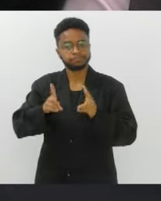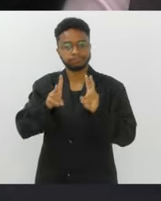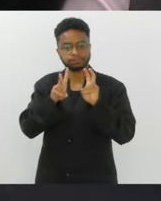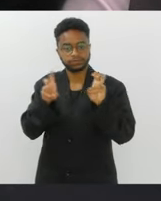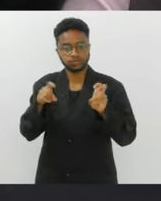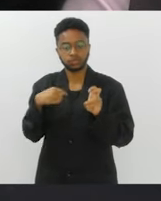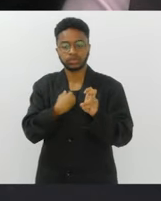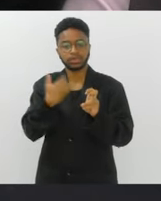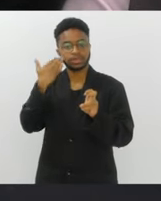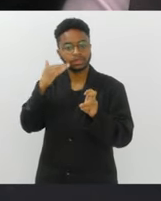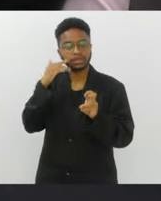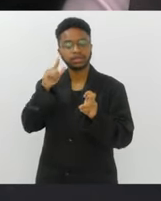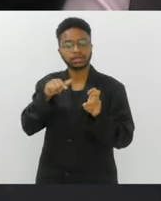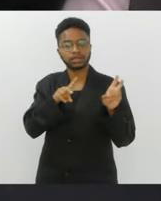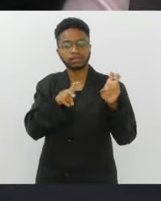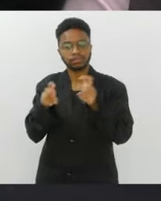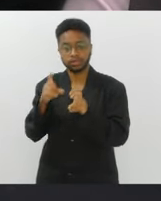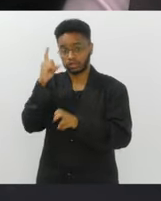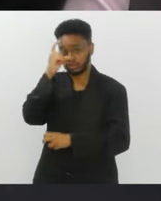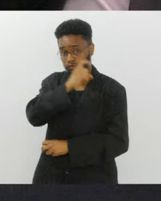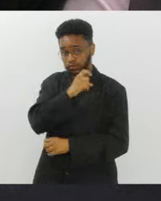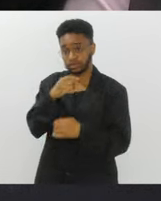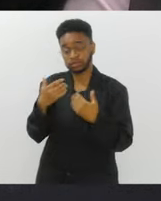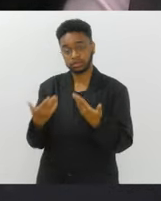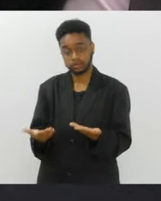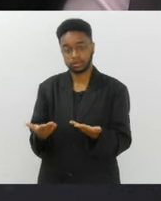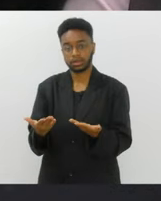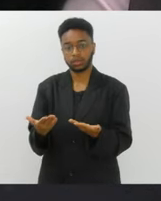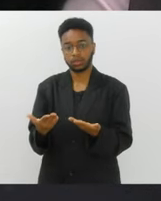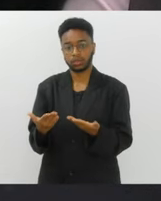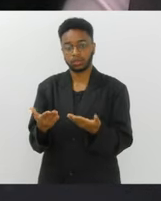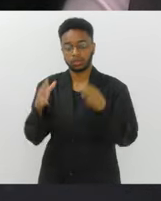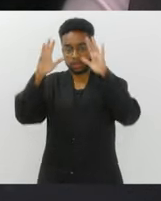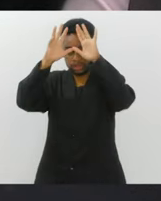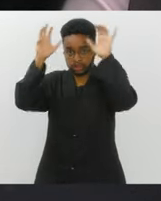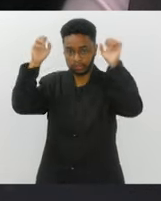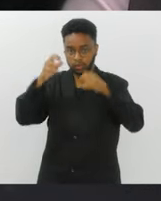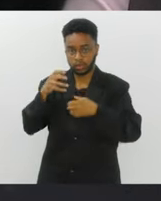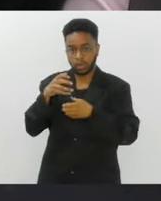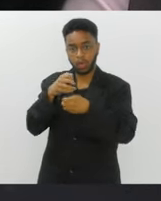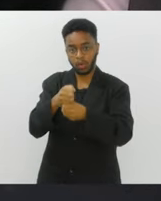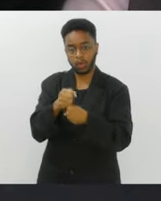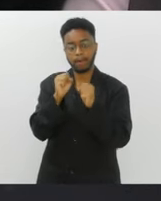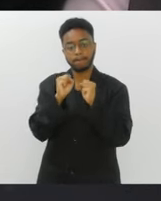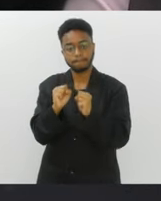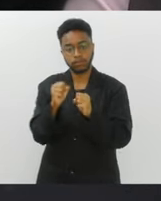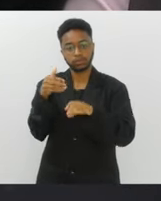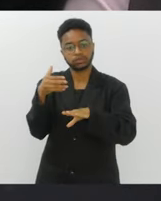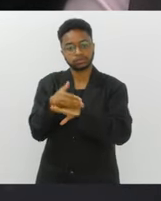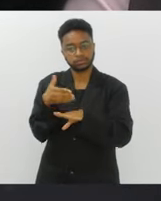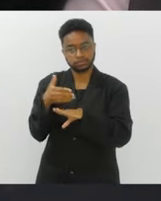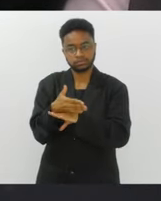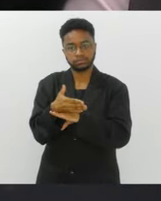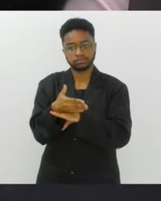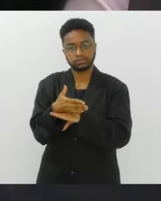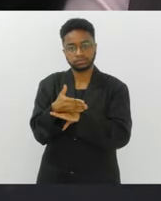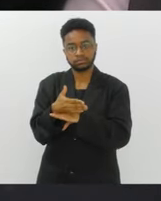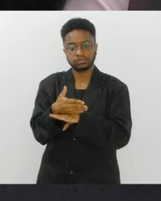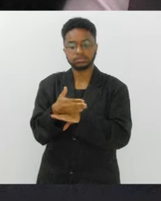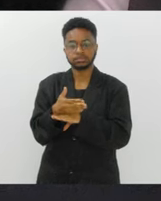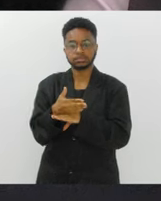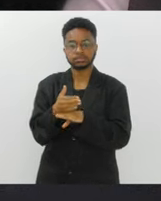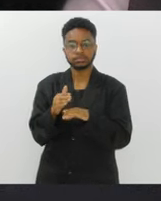entende que são soluções complexas, portanto, o Tribunal de Contas ele pode, sim, participar como um ator